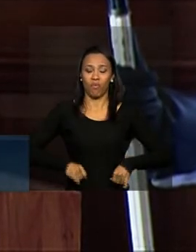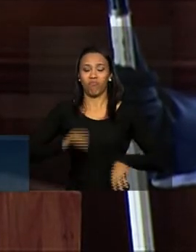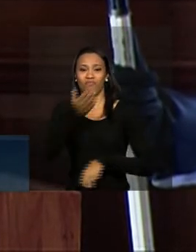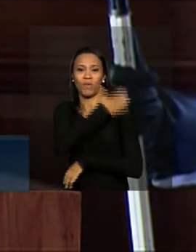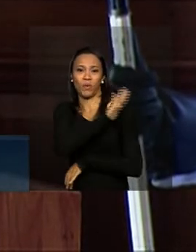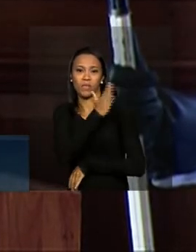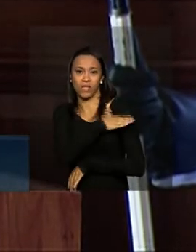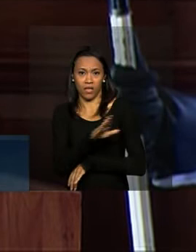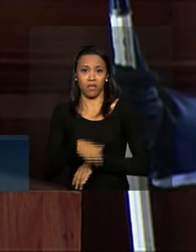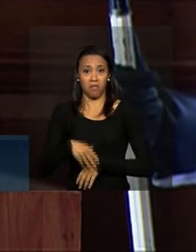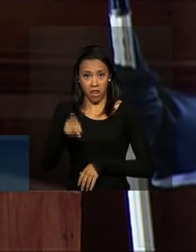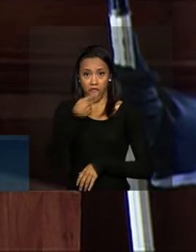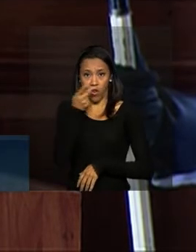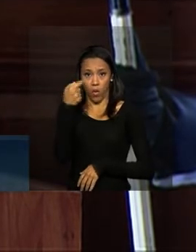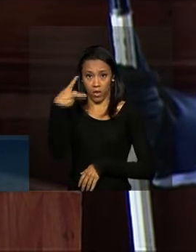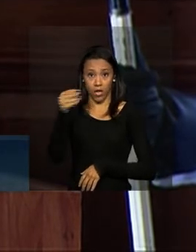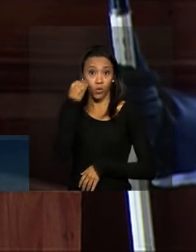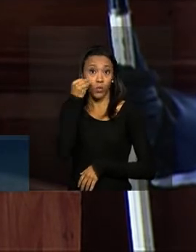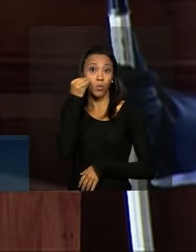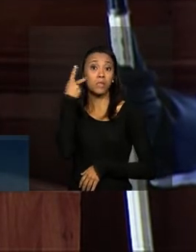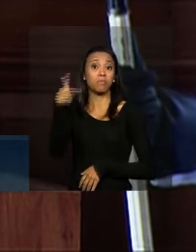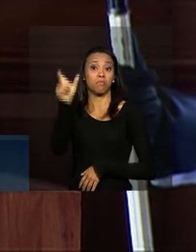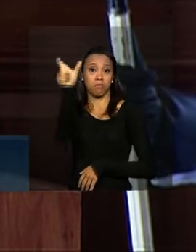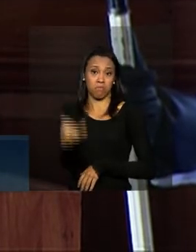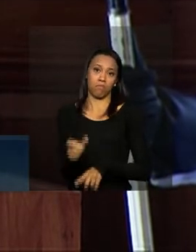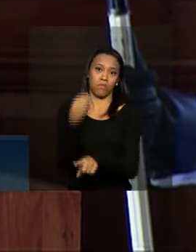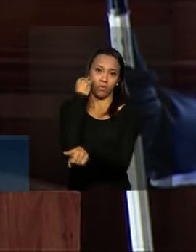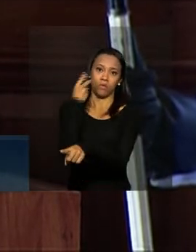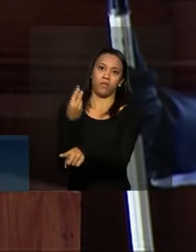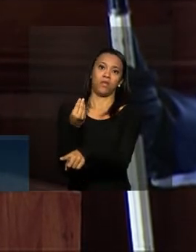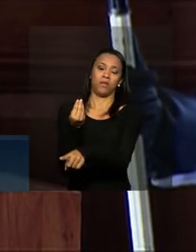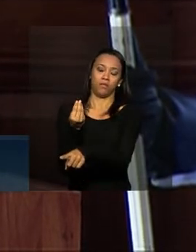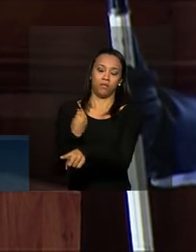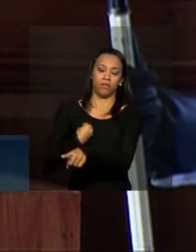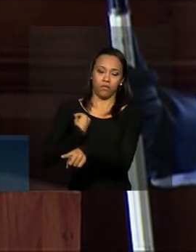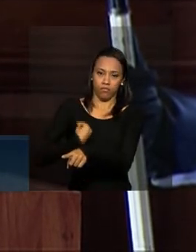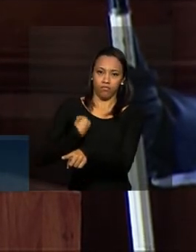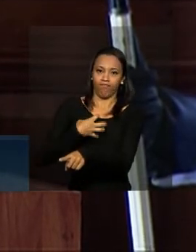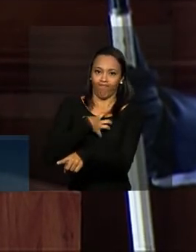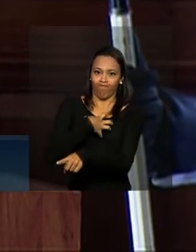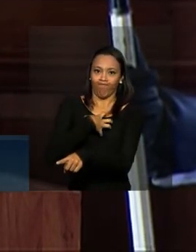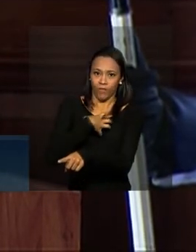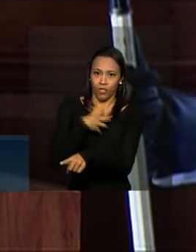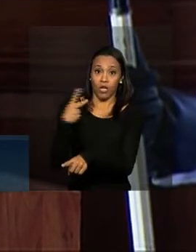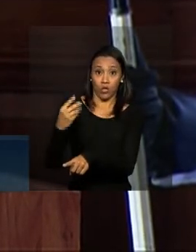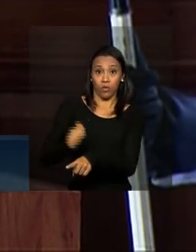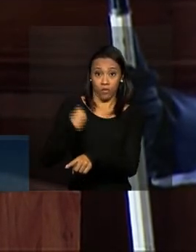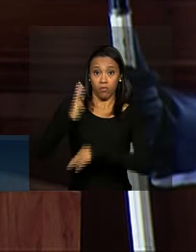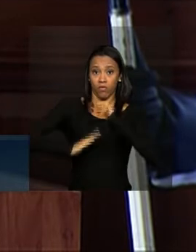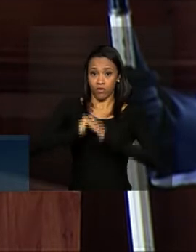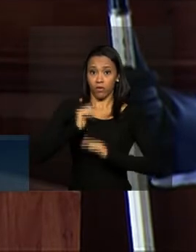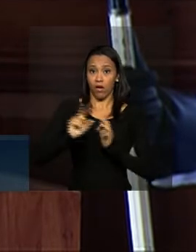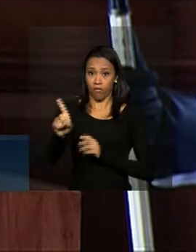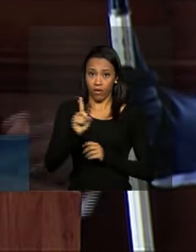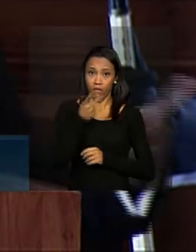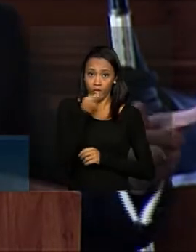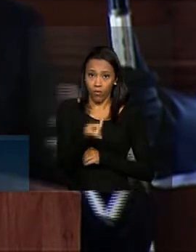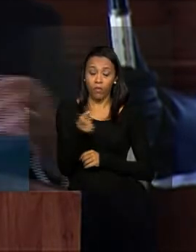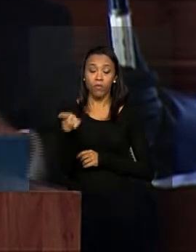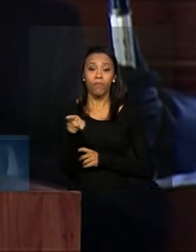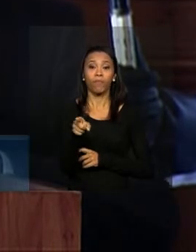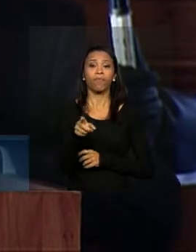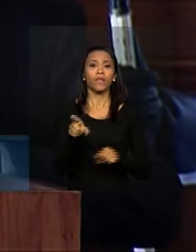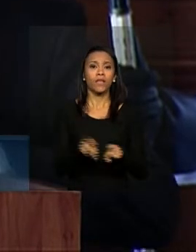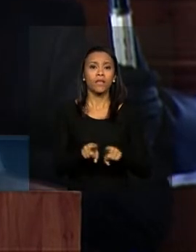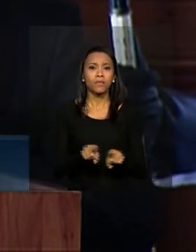até mencionou o seu caso, né? Mas eu acho que isso deveria, como deve ter incentivado a sua vida profissional, porque veja com a literalidade